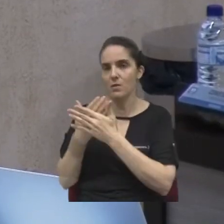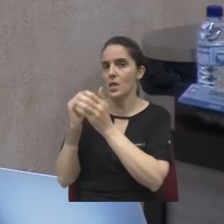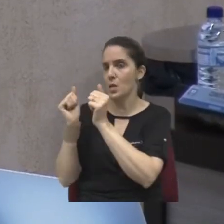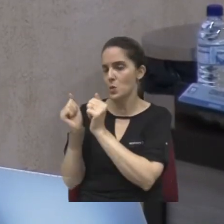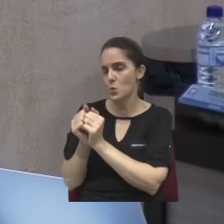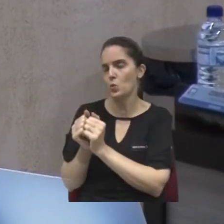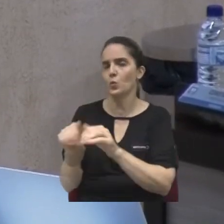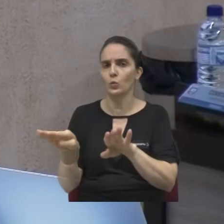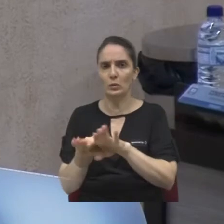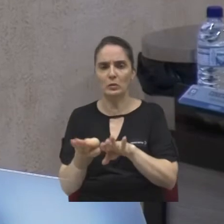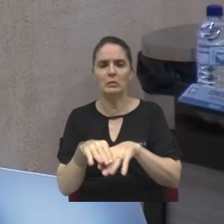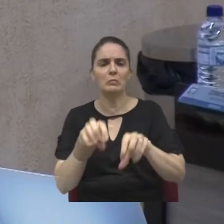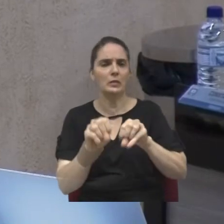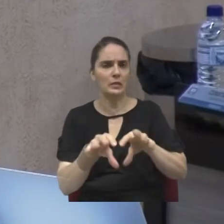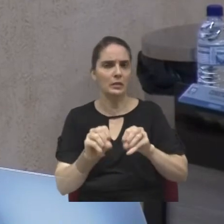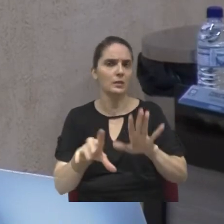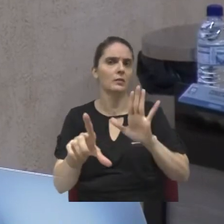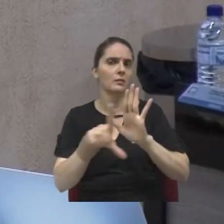muito com a Anvisa.